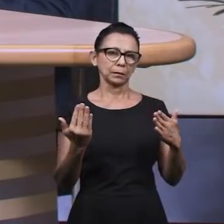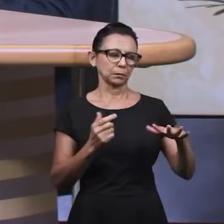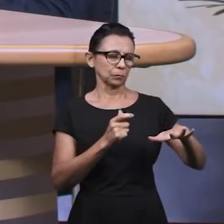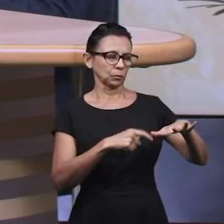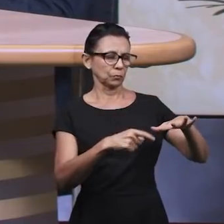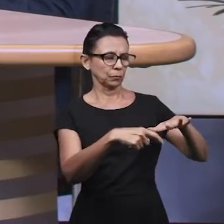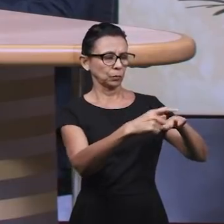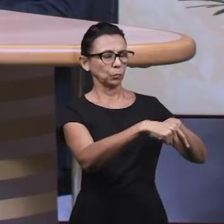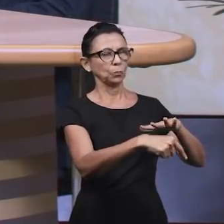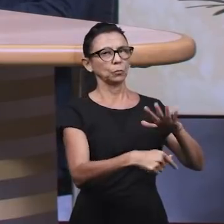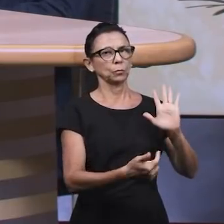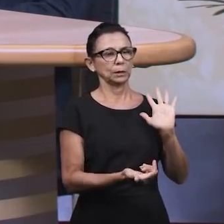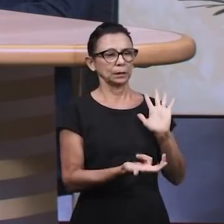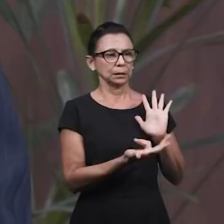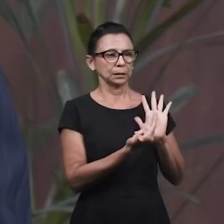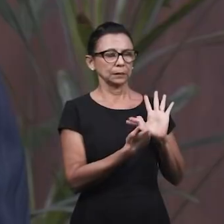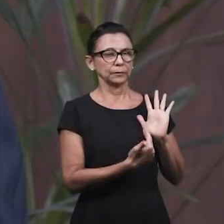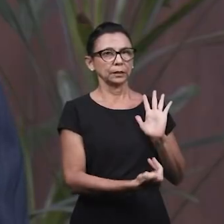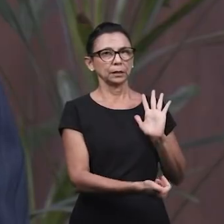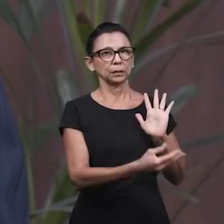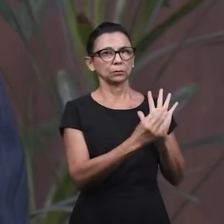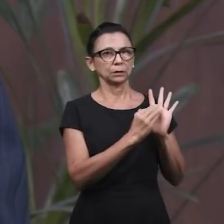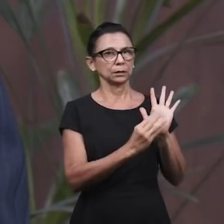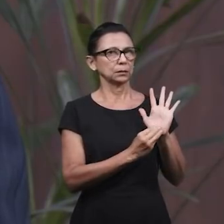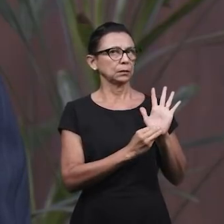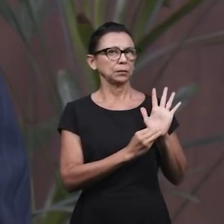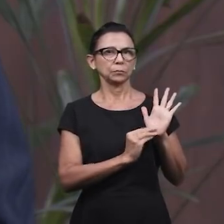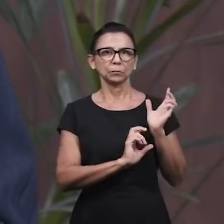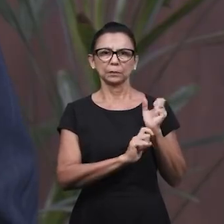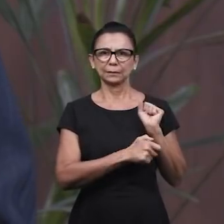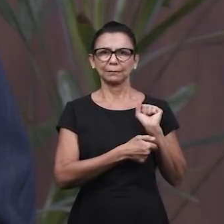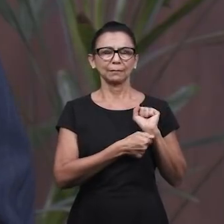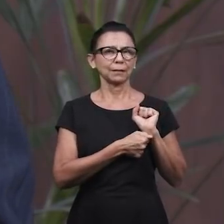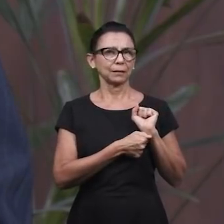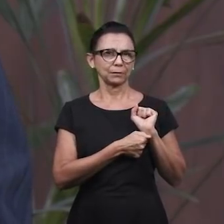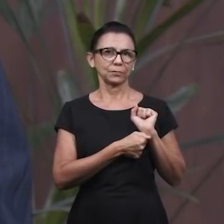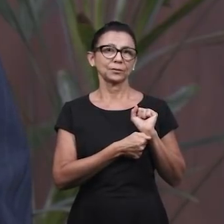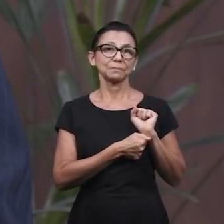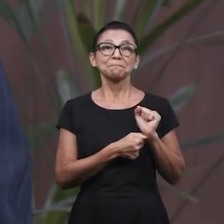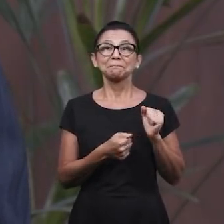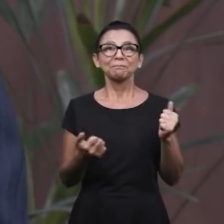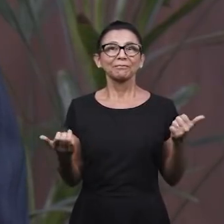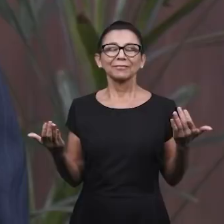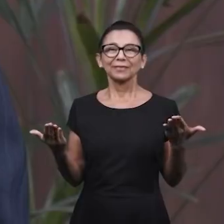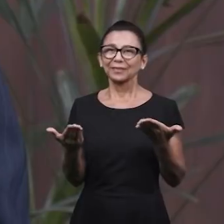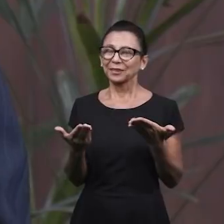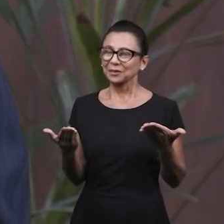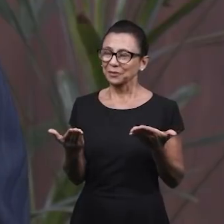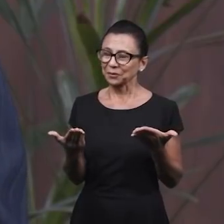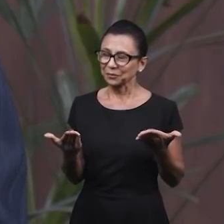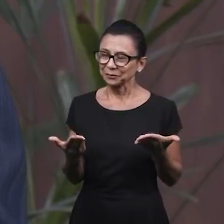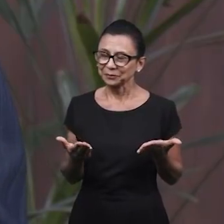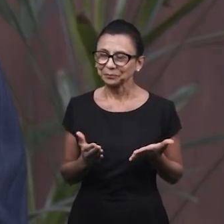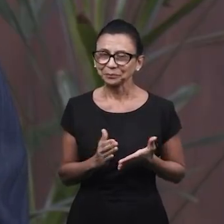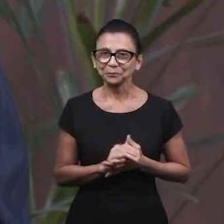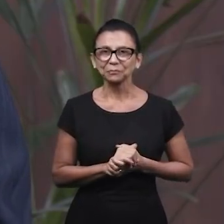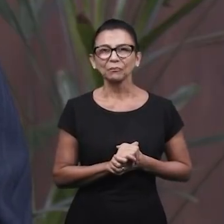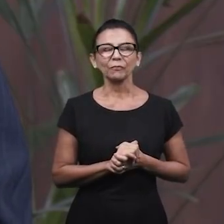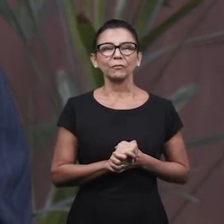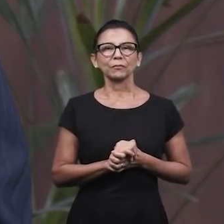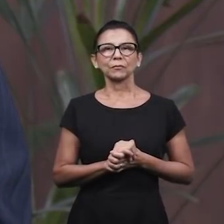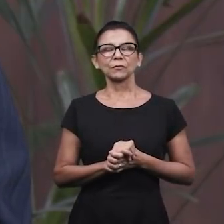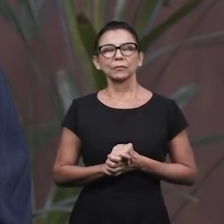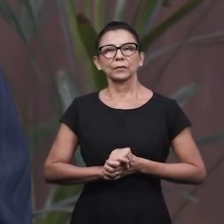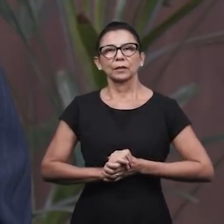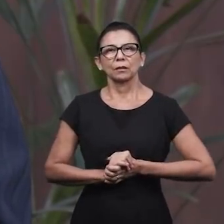de figuras, através de alegorias até, ou de mistérios. Mas agora, ao falar a respeito do